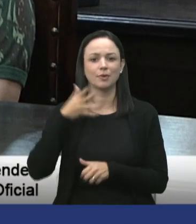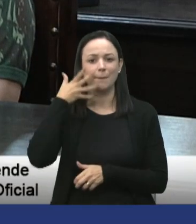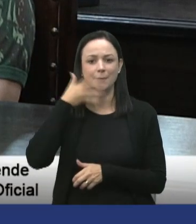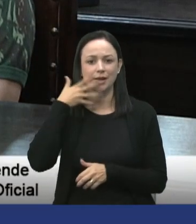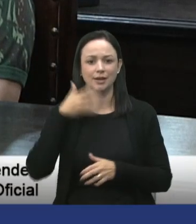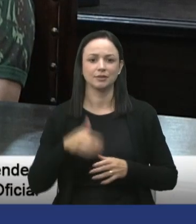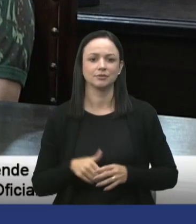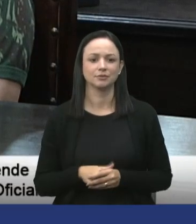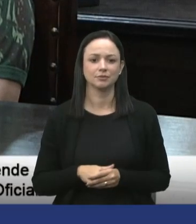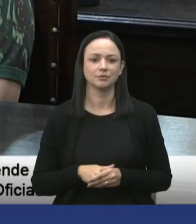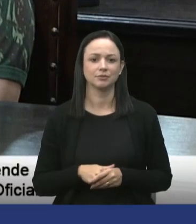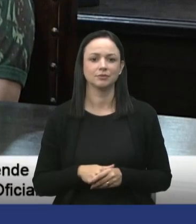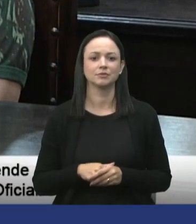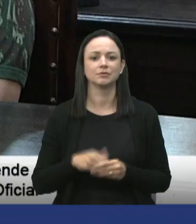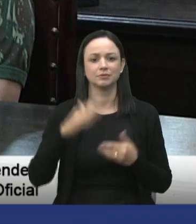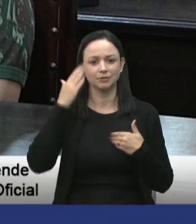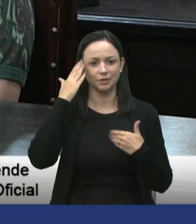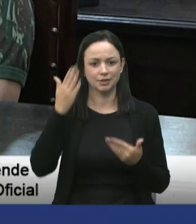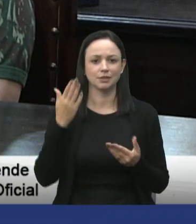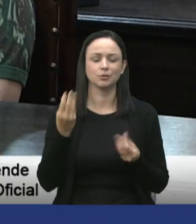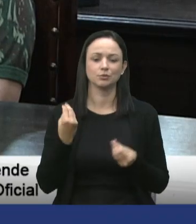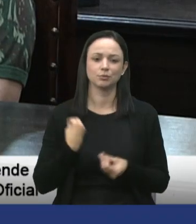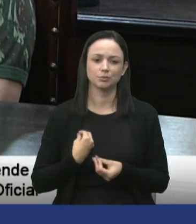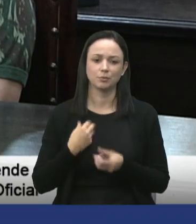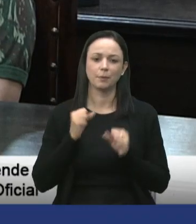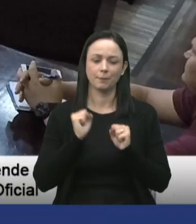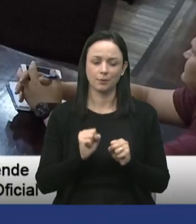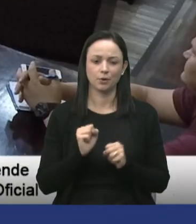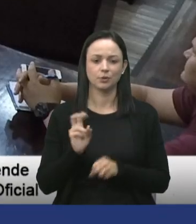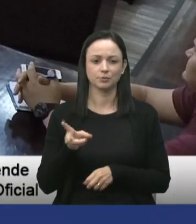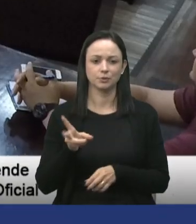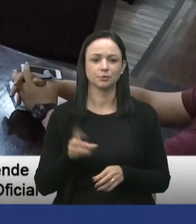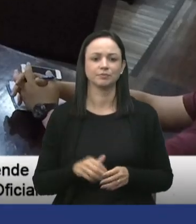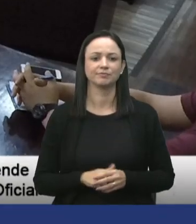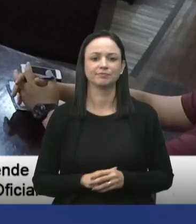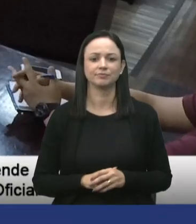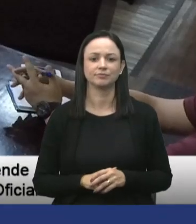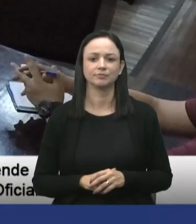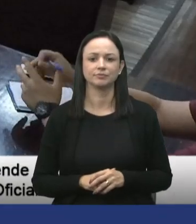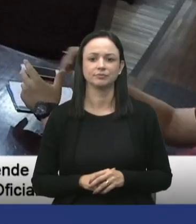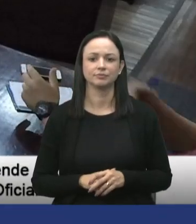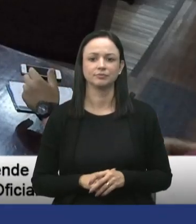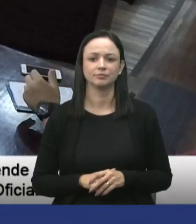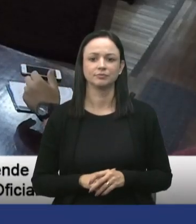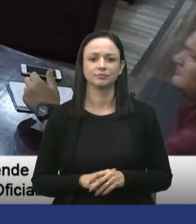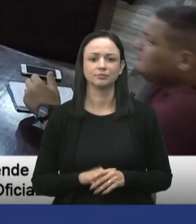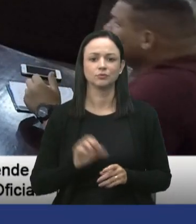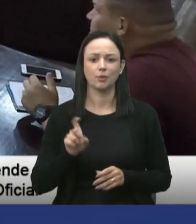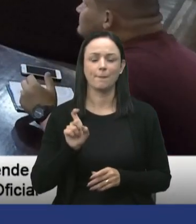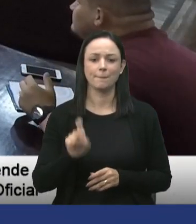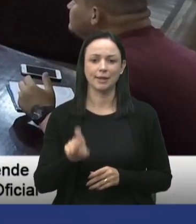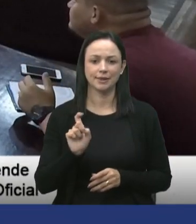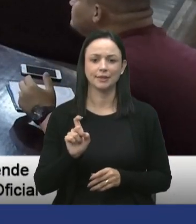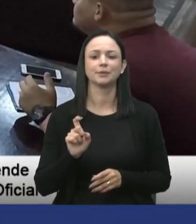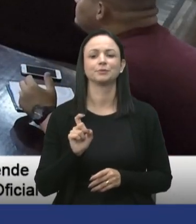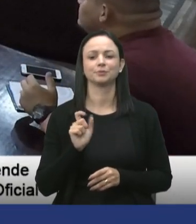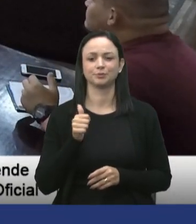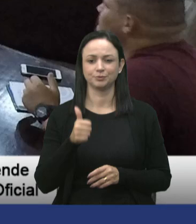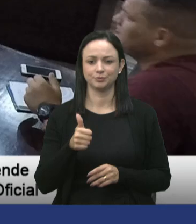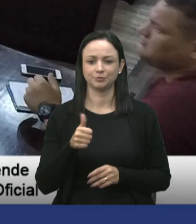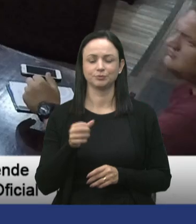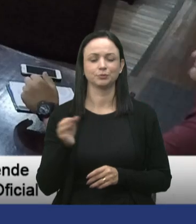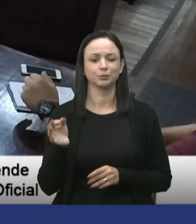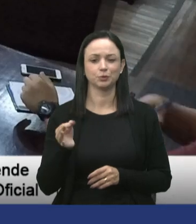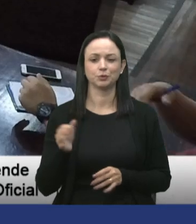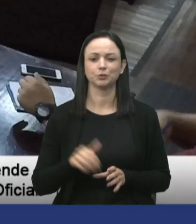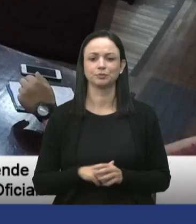palavra, agradeço demais a presença, pode ser, é só apertar esse botãozinho, e isso,